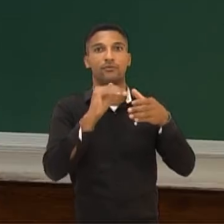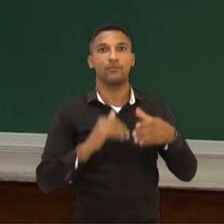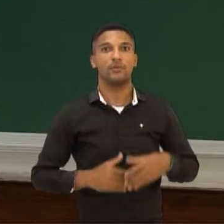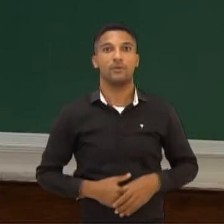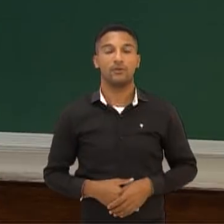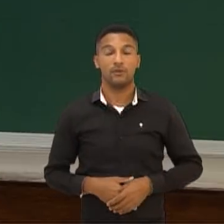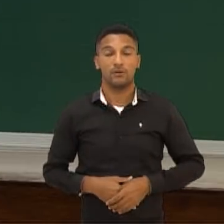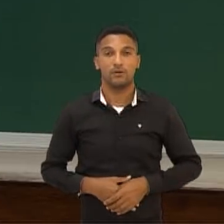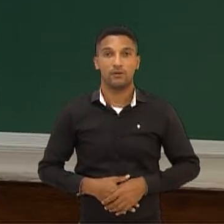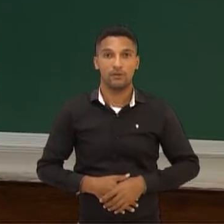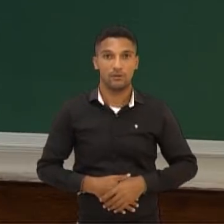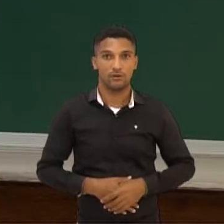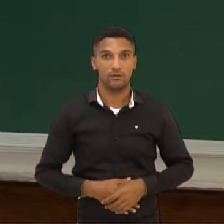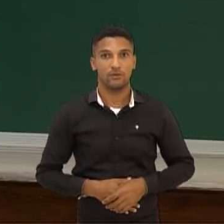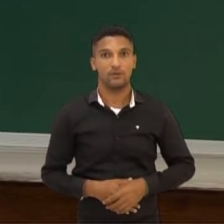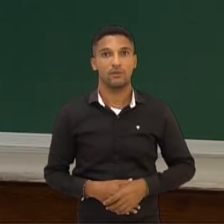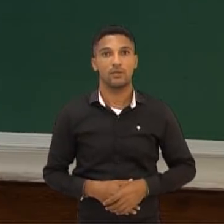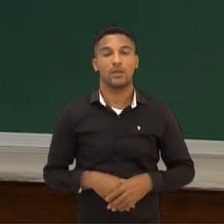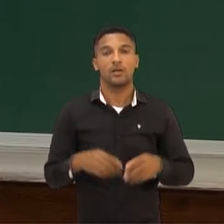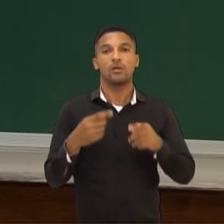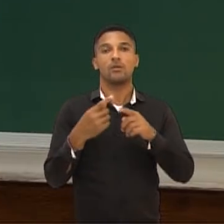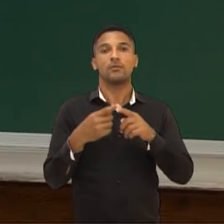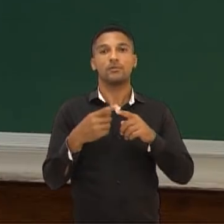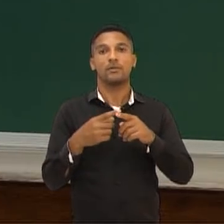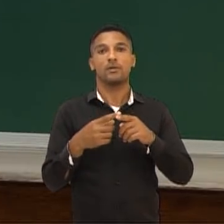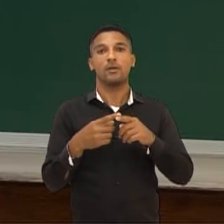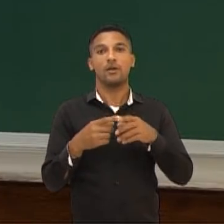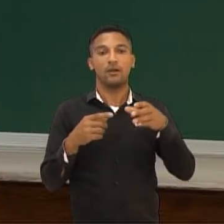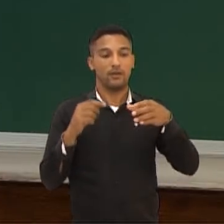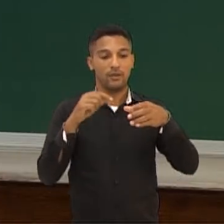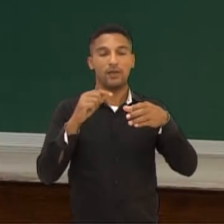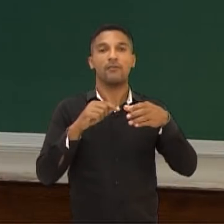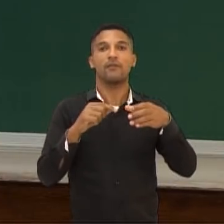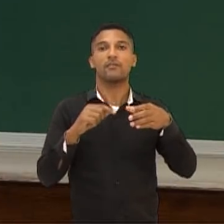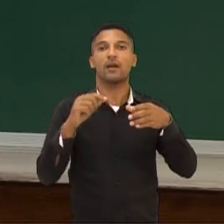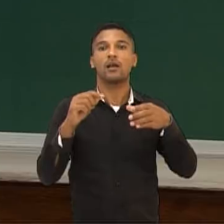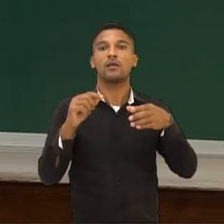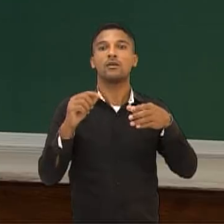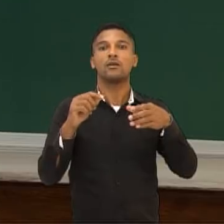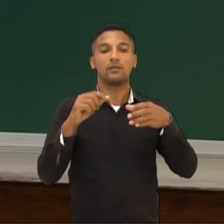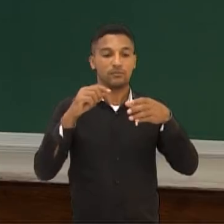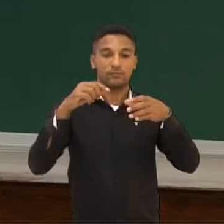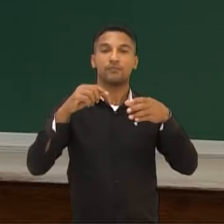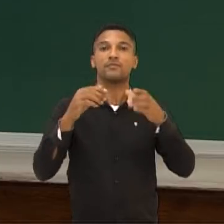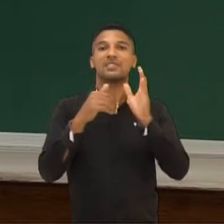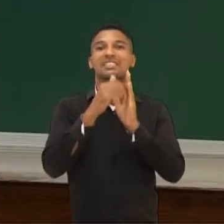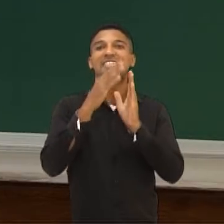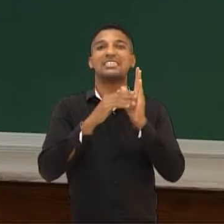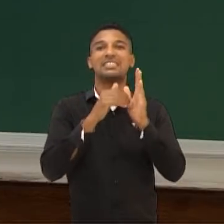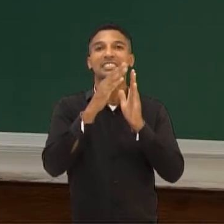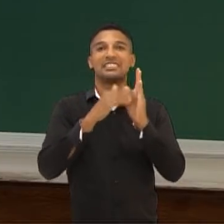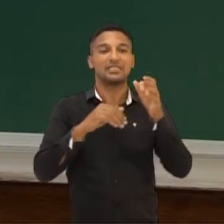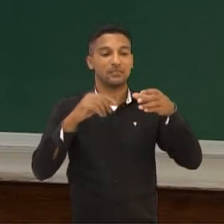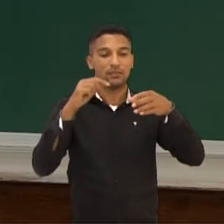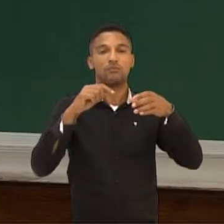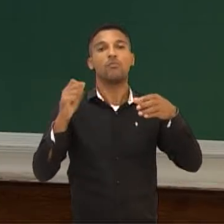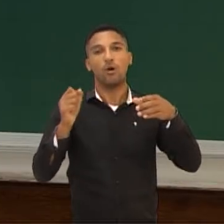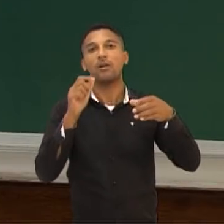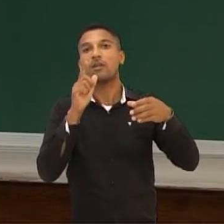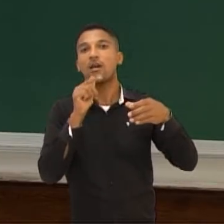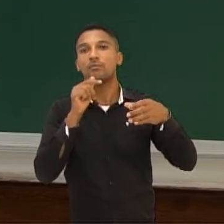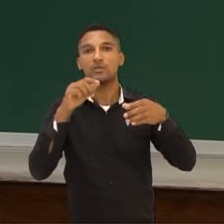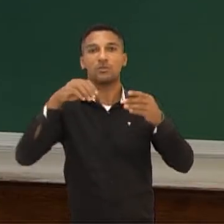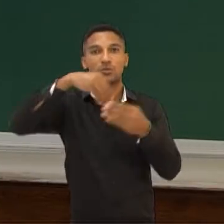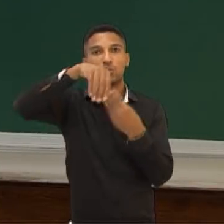dar a textura ali dessa tinta, né? A cremosidade, enfim, da tinta. Então, pode ser a água, tem outros elementos